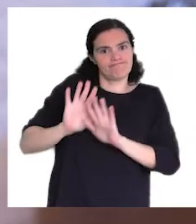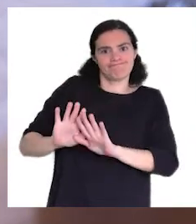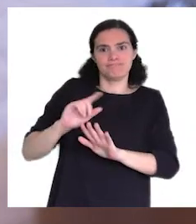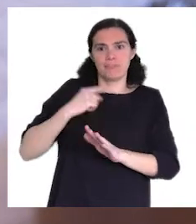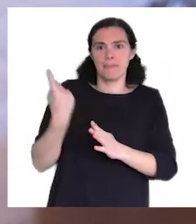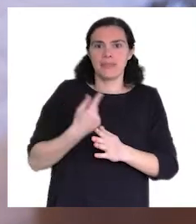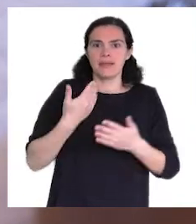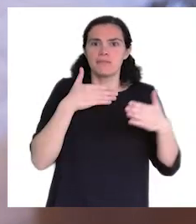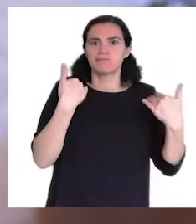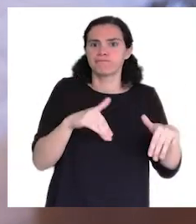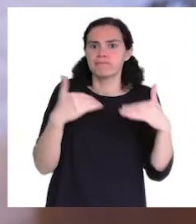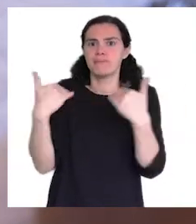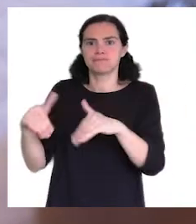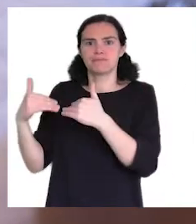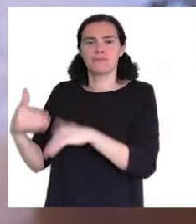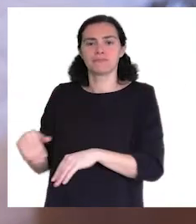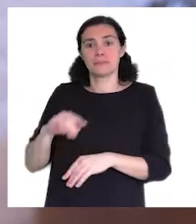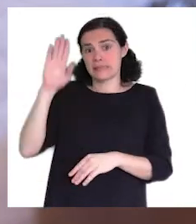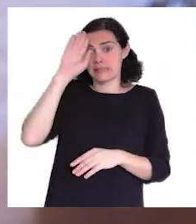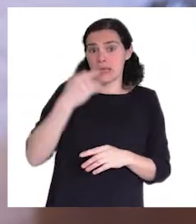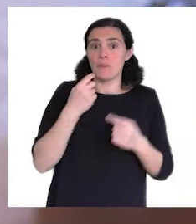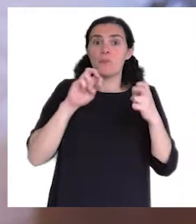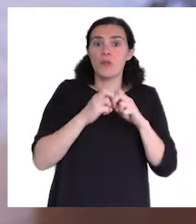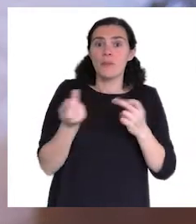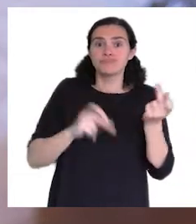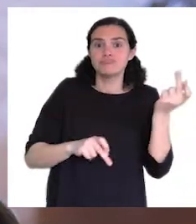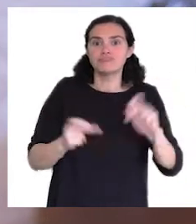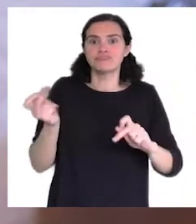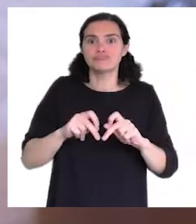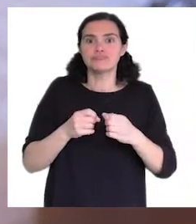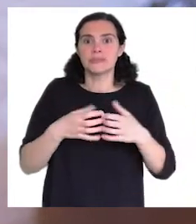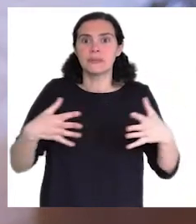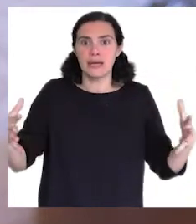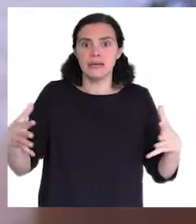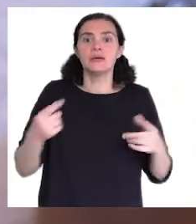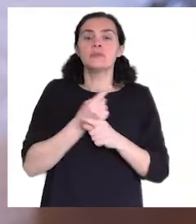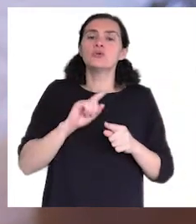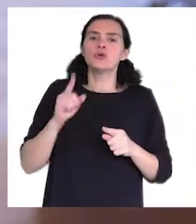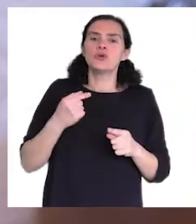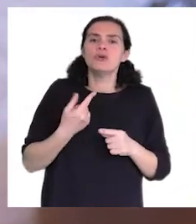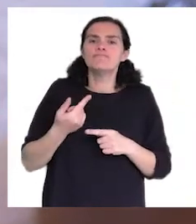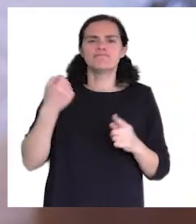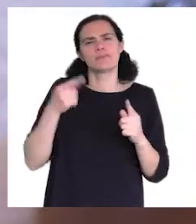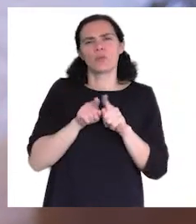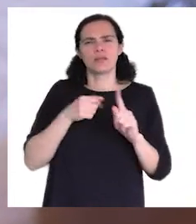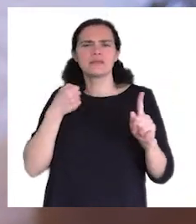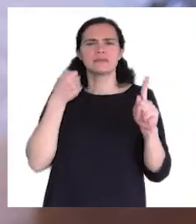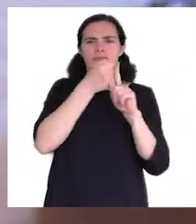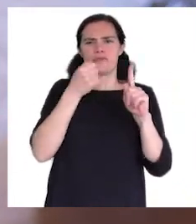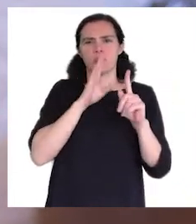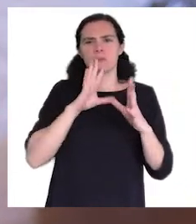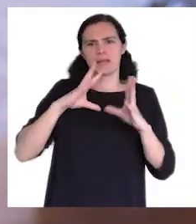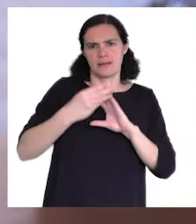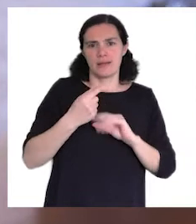liberdades e que temos que impor limites, e que sabemos que isto são problemas que vão surgir cada vez mais porque nós estamos, de certa forma,